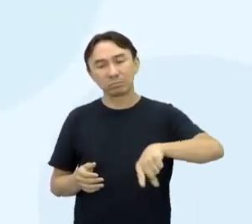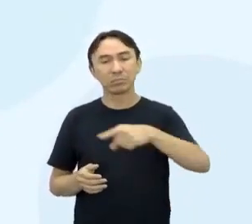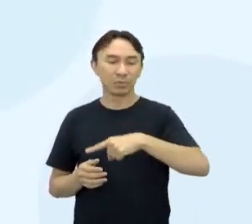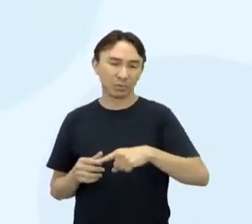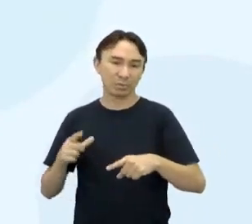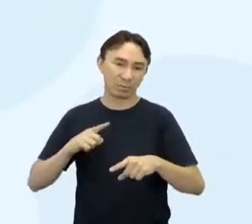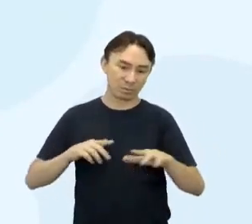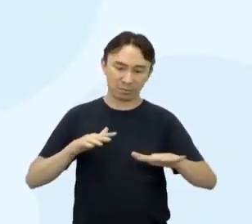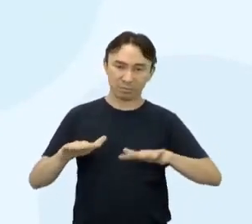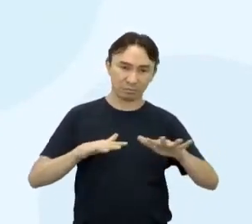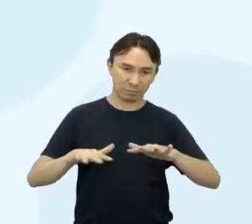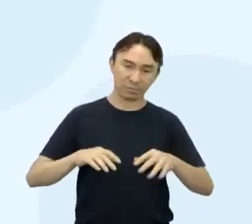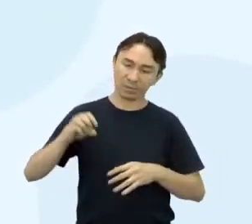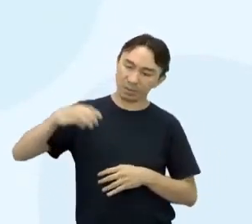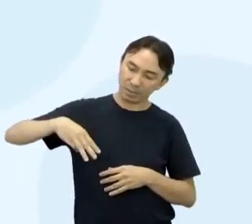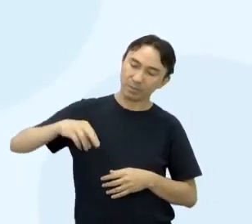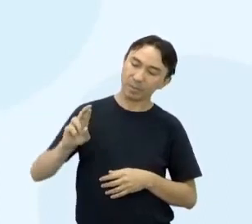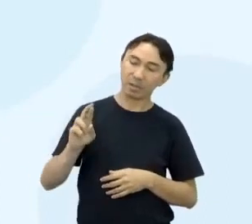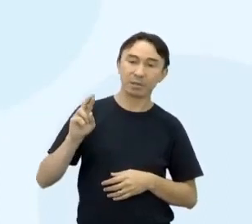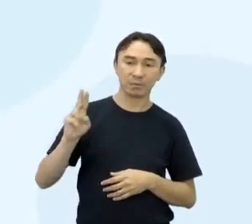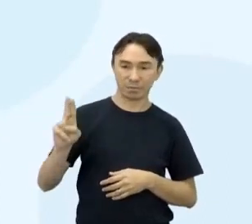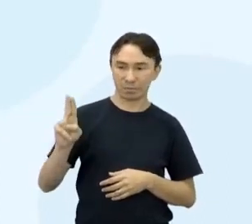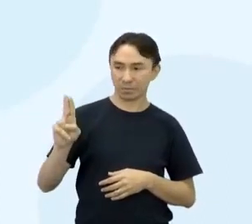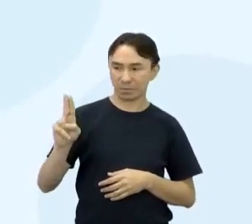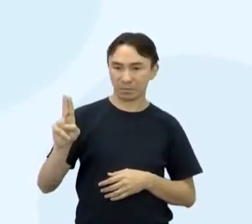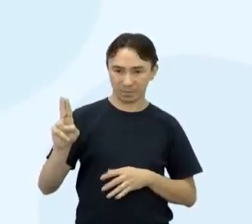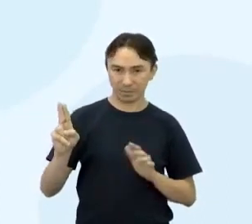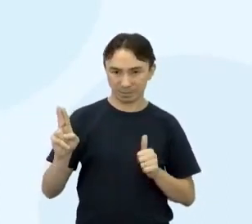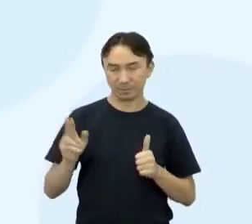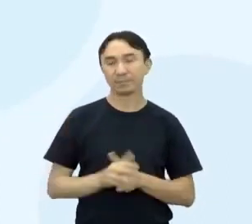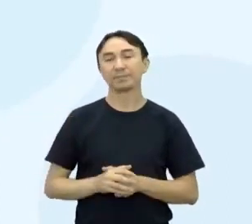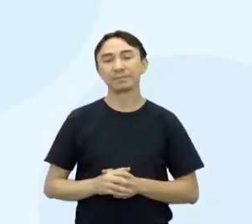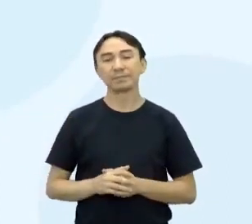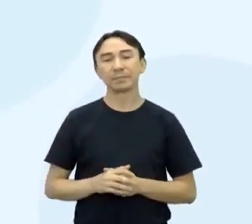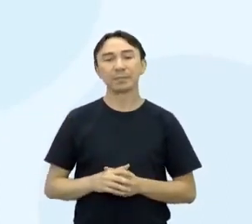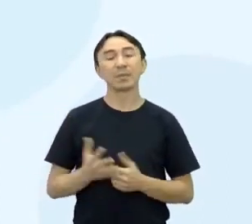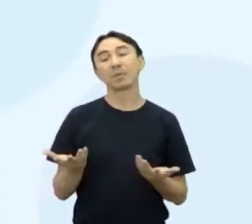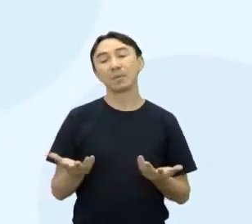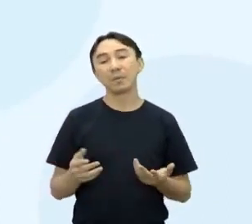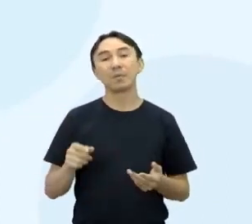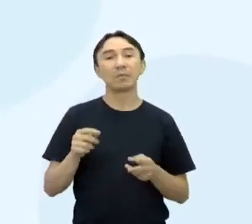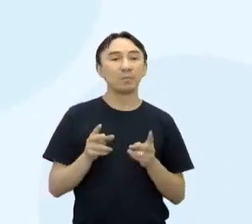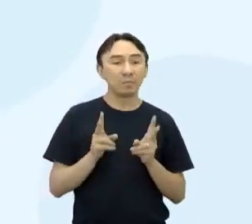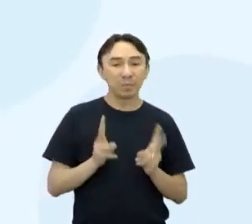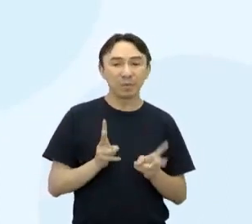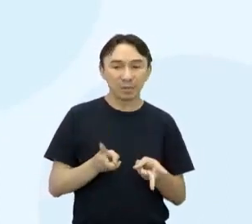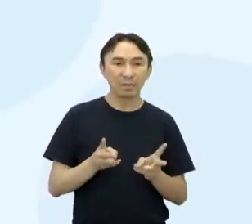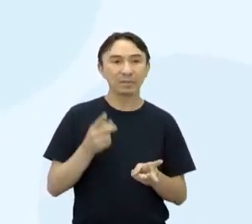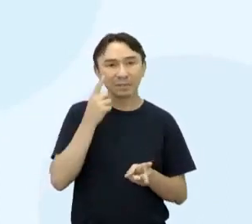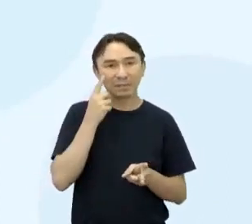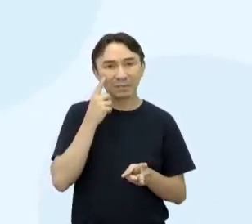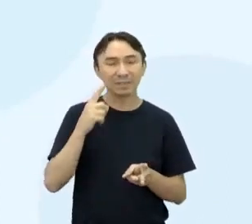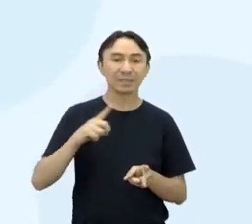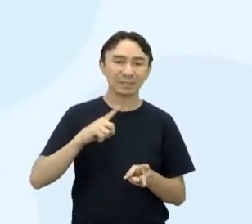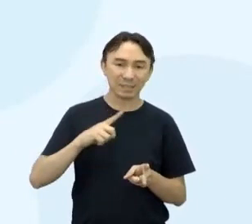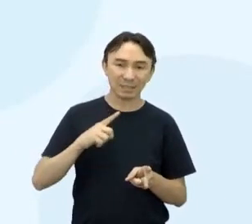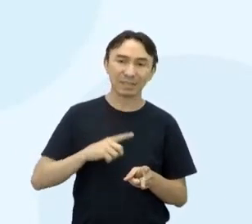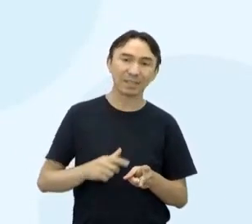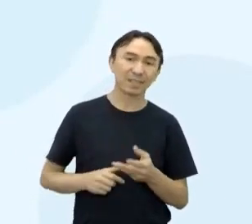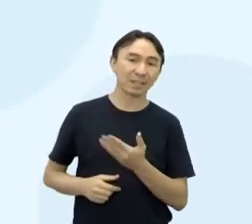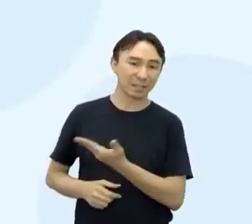do movimento retilíneo uniforme. Continuando então, ó, para aprofundar a formação geral básica, a gente tem